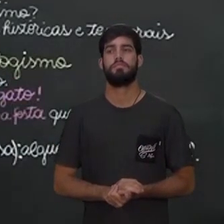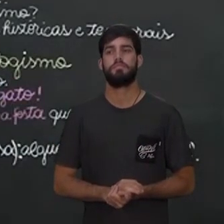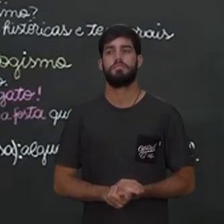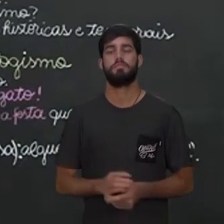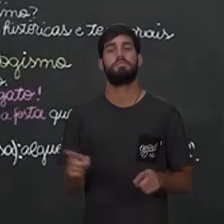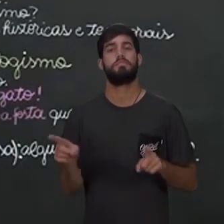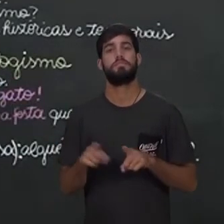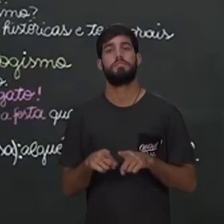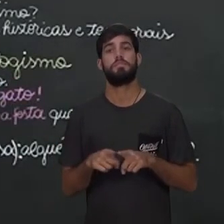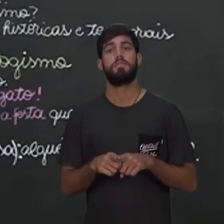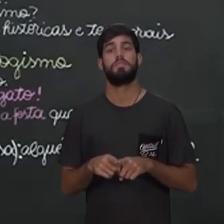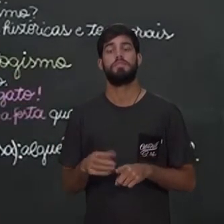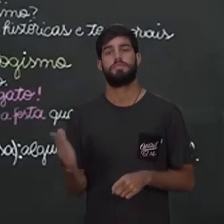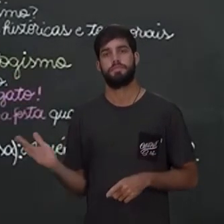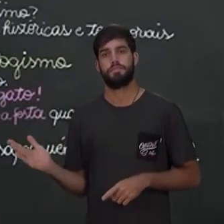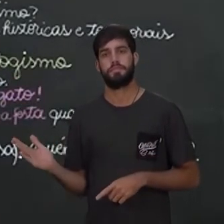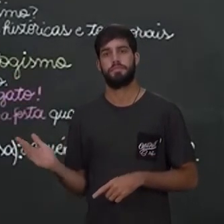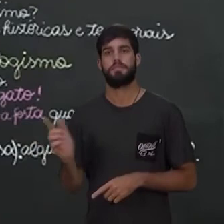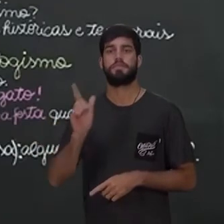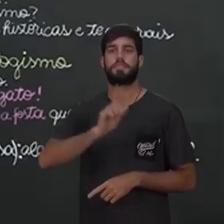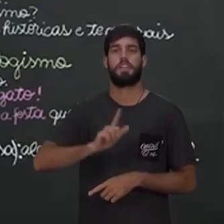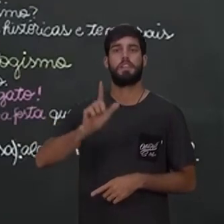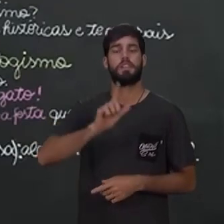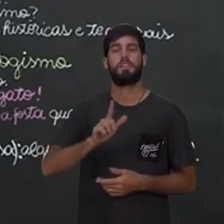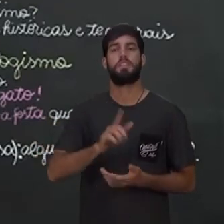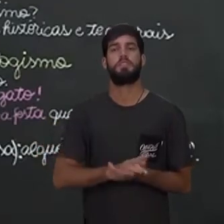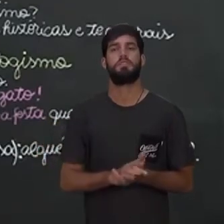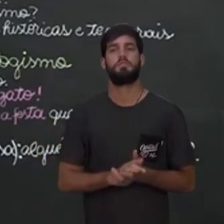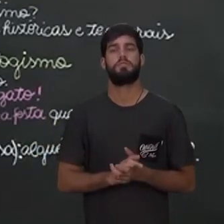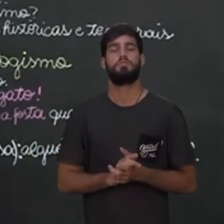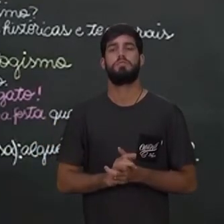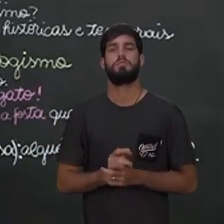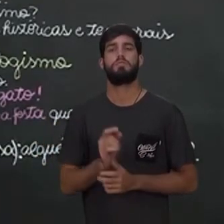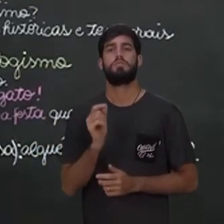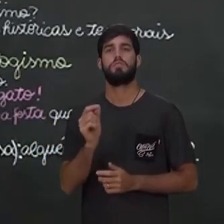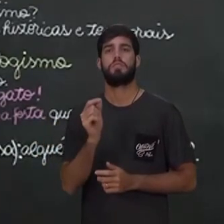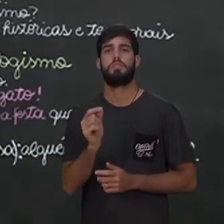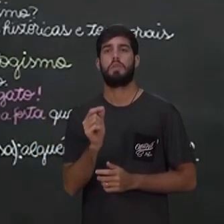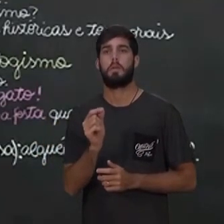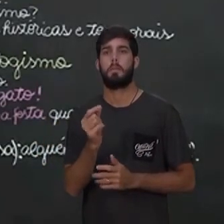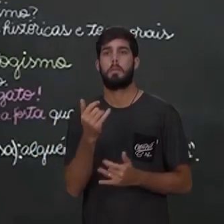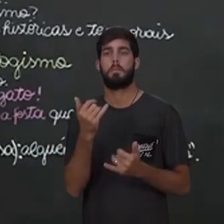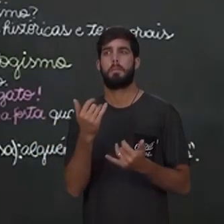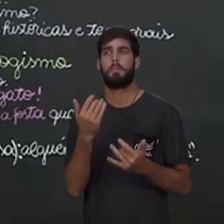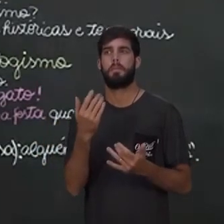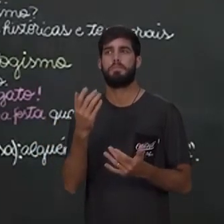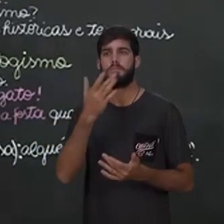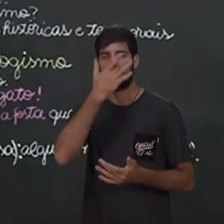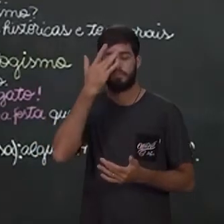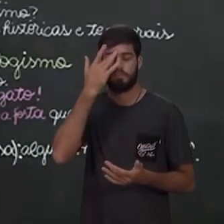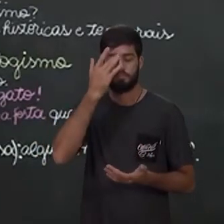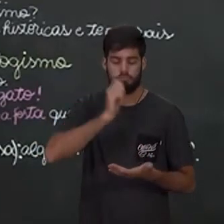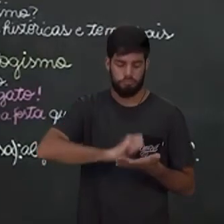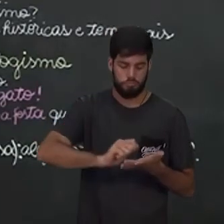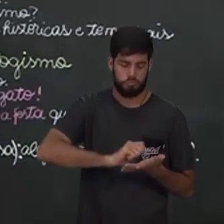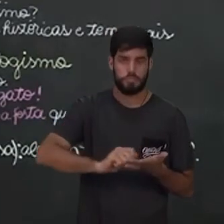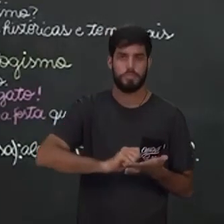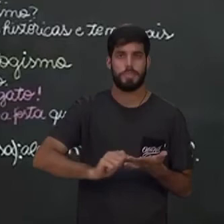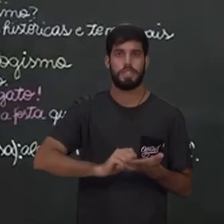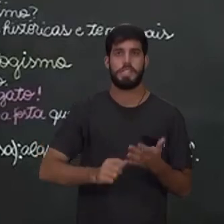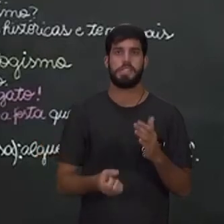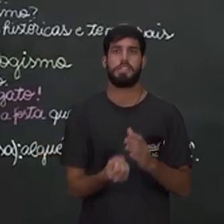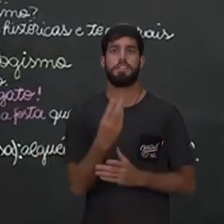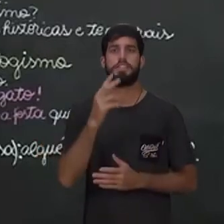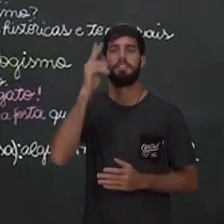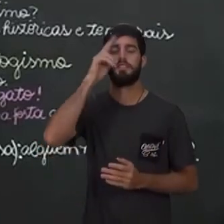Há também o neologismo literário. Esse é típico de alguns escritores que gostam de inventar mesmo, ou seja, além de criarem